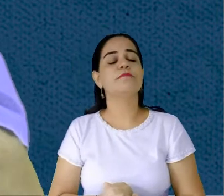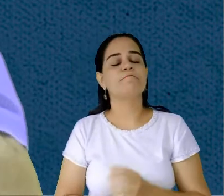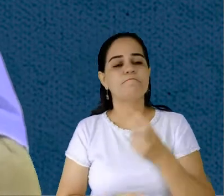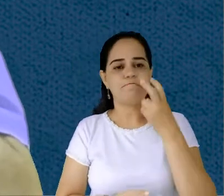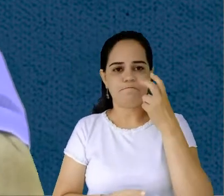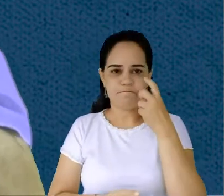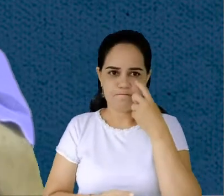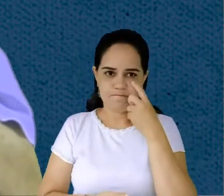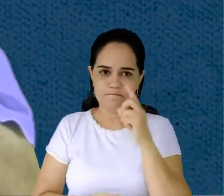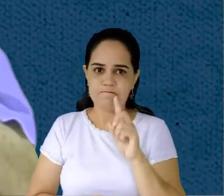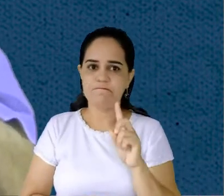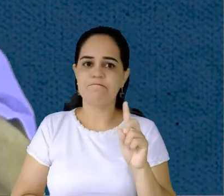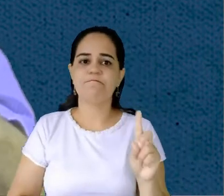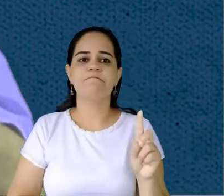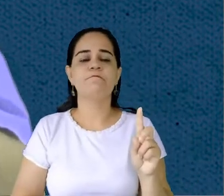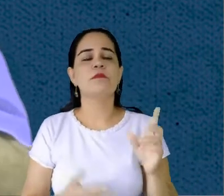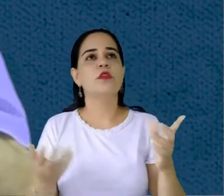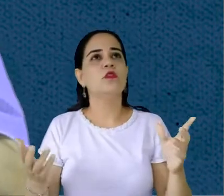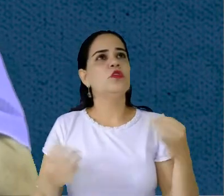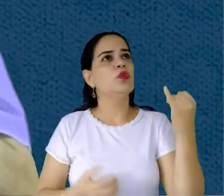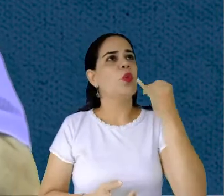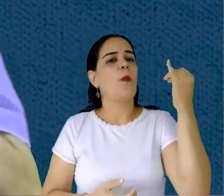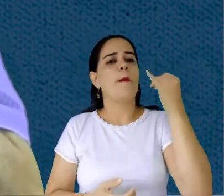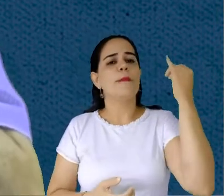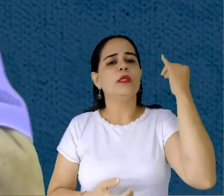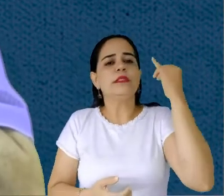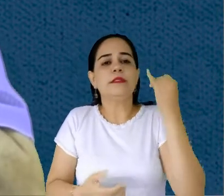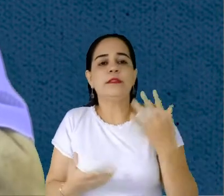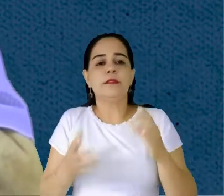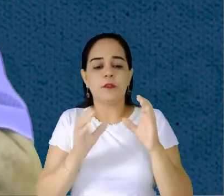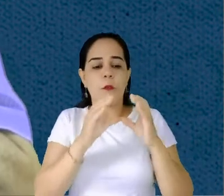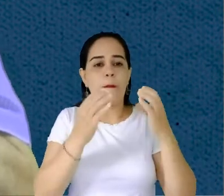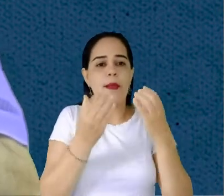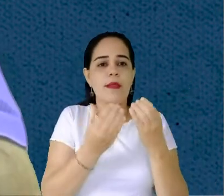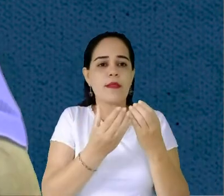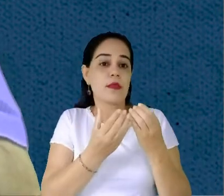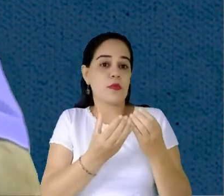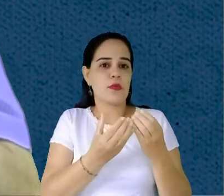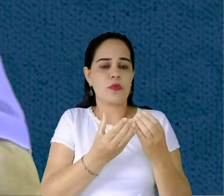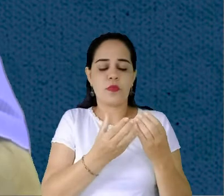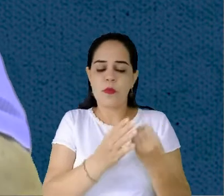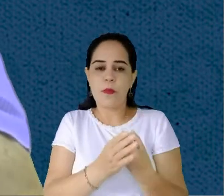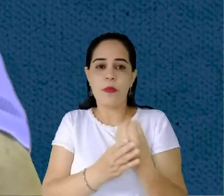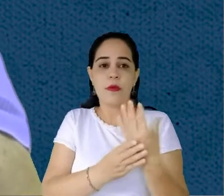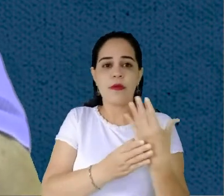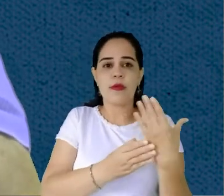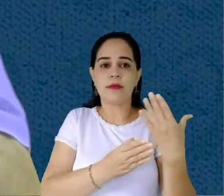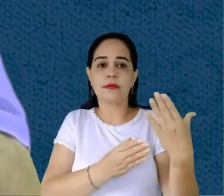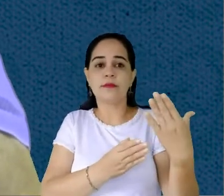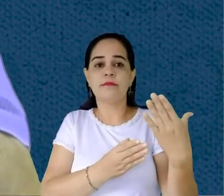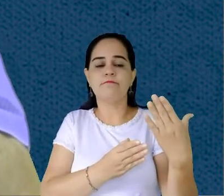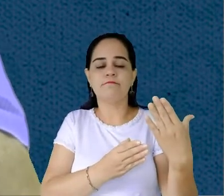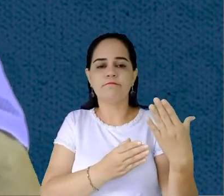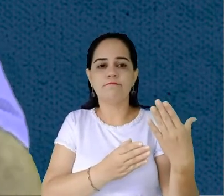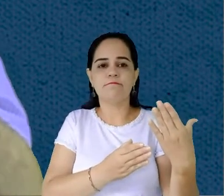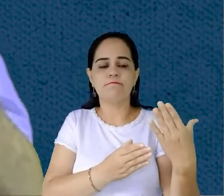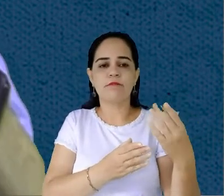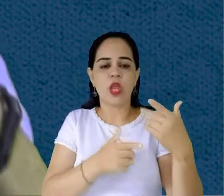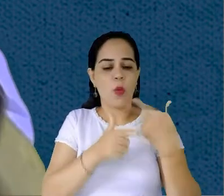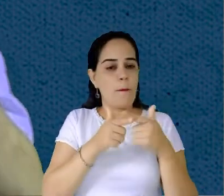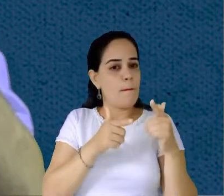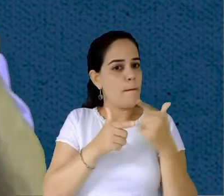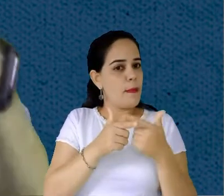isto, vocês percebem como foi importante para a primeira comunidade